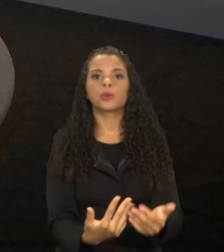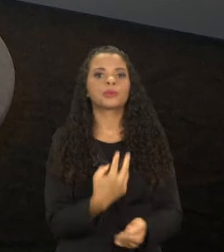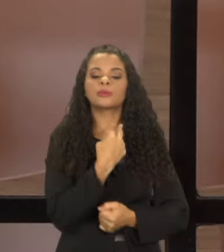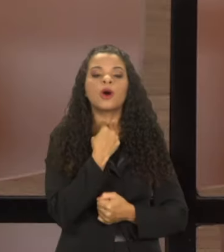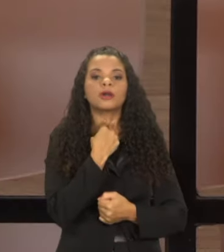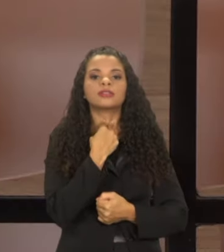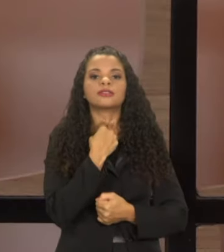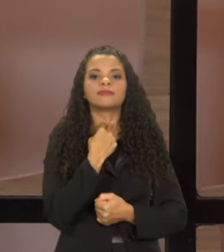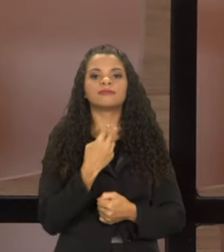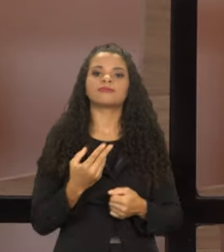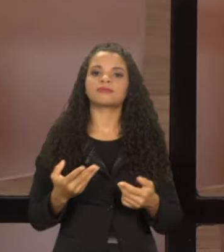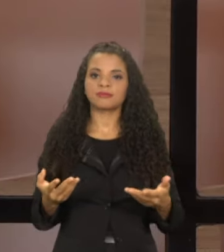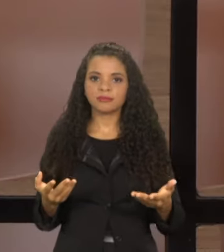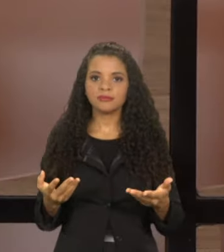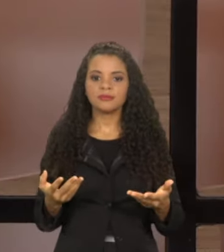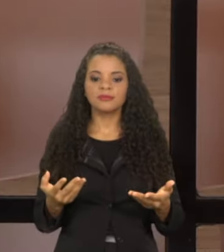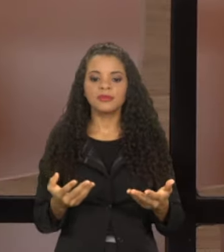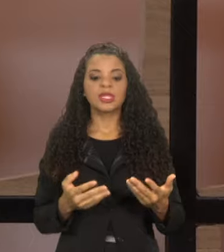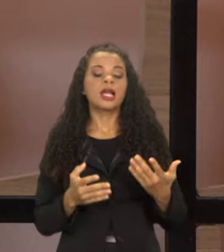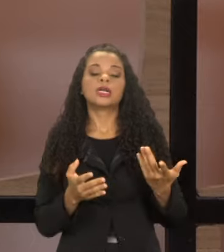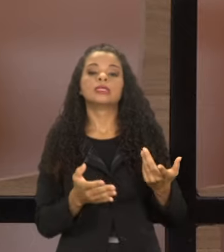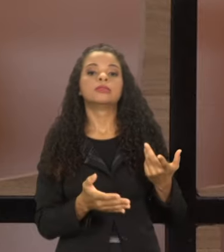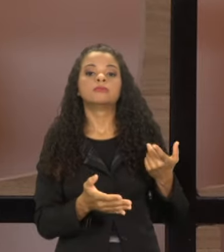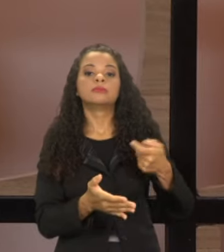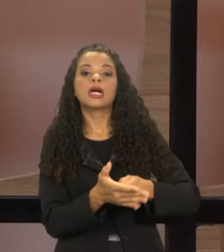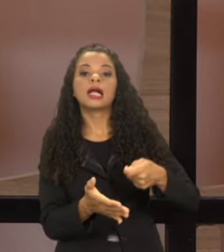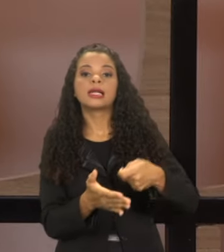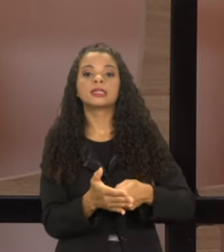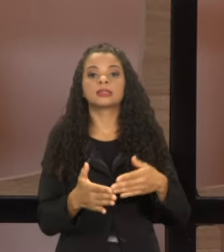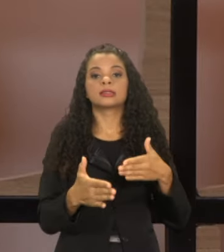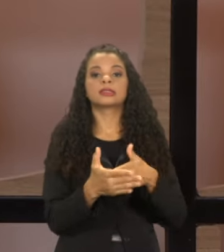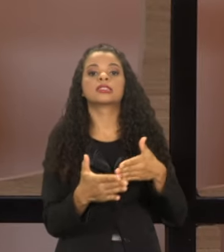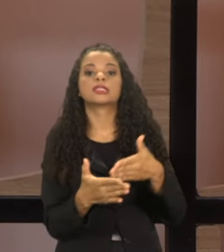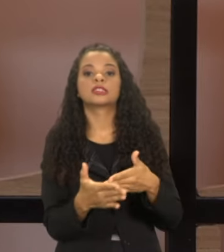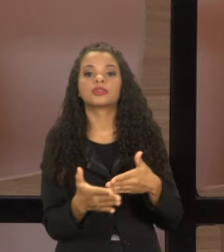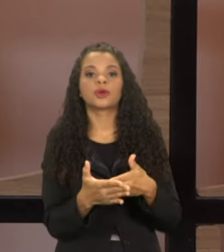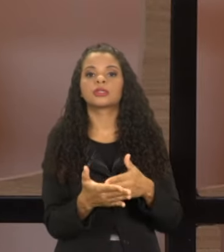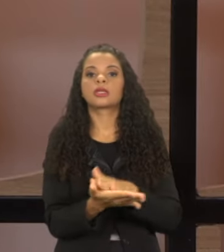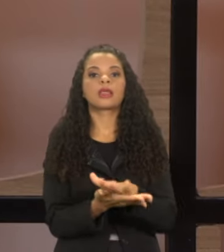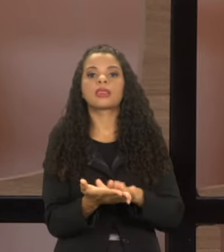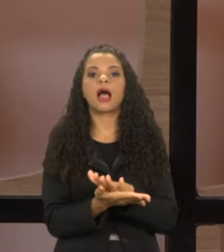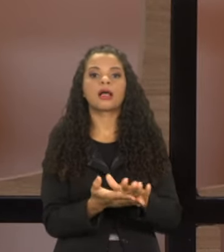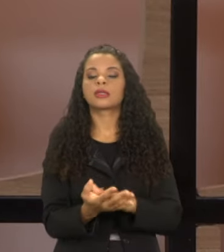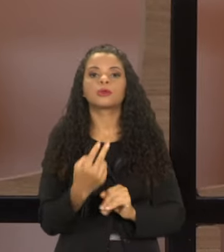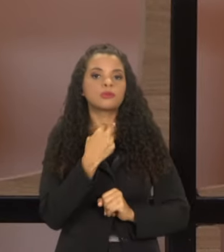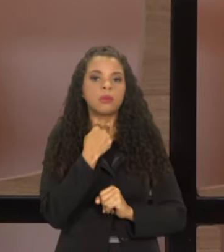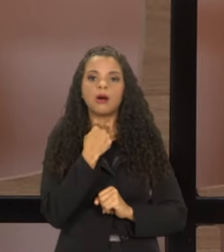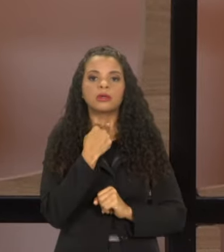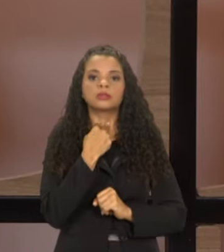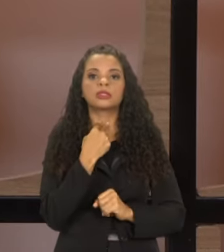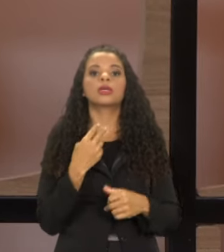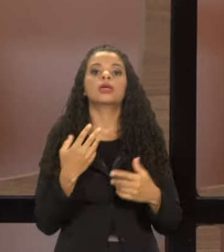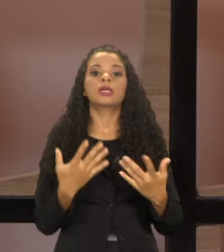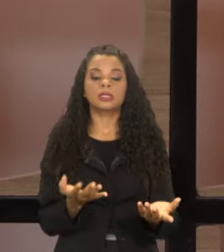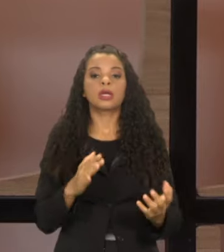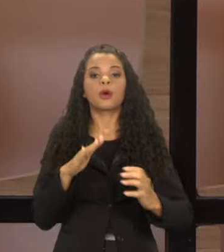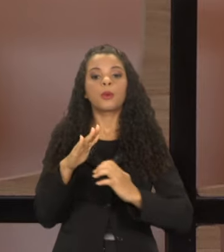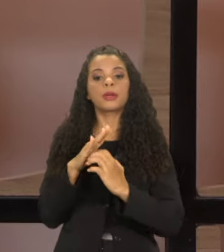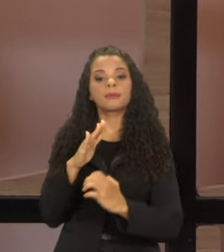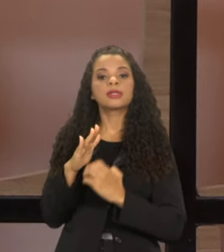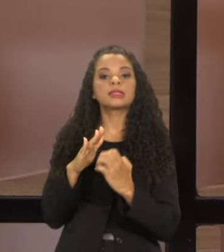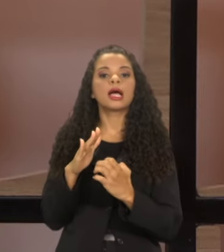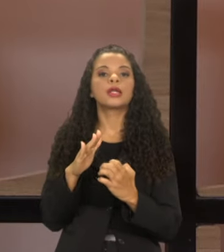veja, nem mesmo restrições podem ser impostas. Então, o empresário que, de uma certa forma, para contratar, pede a carteira de